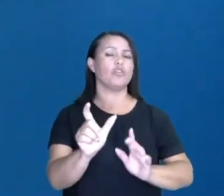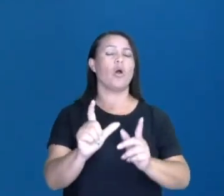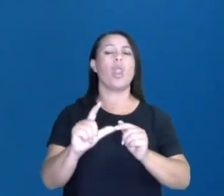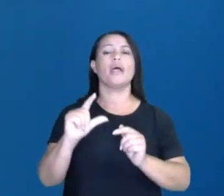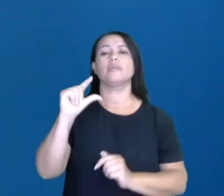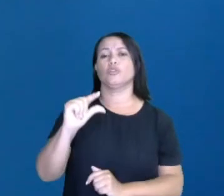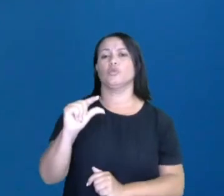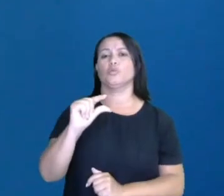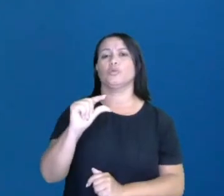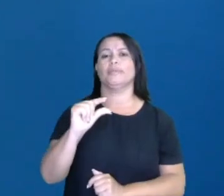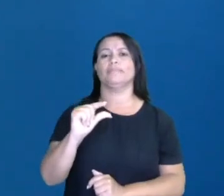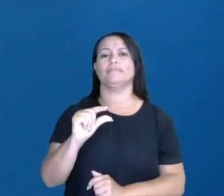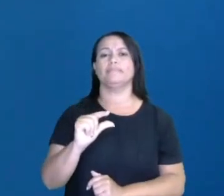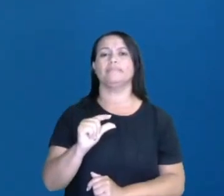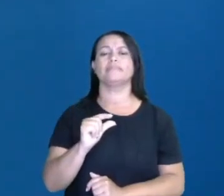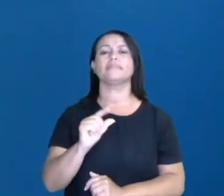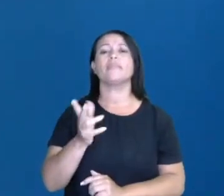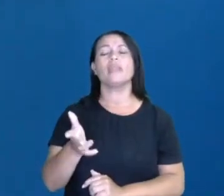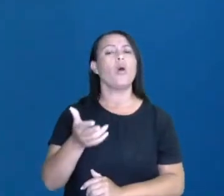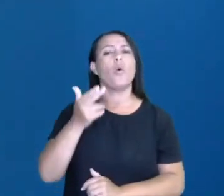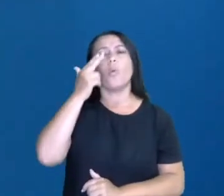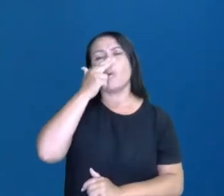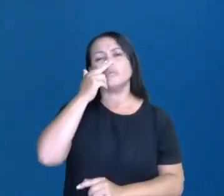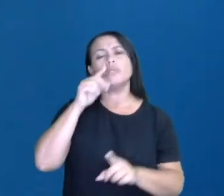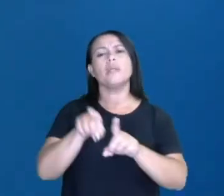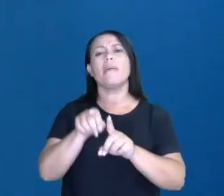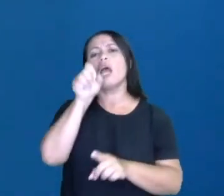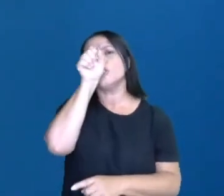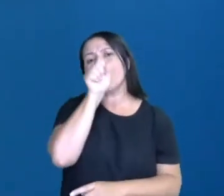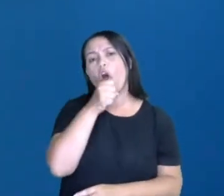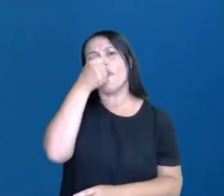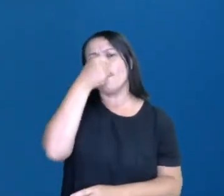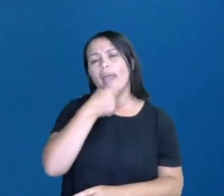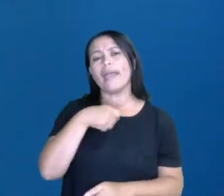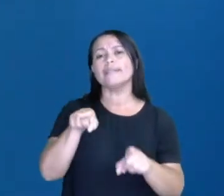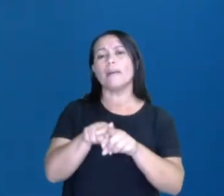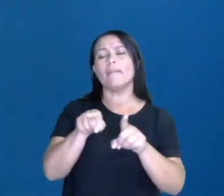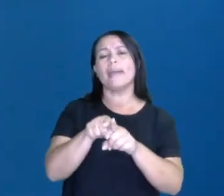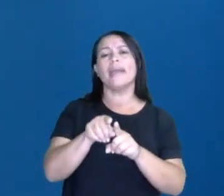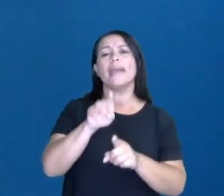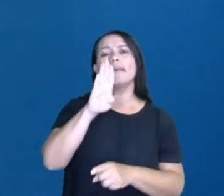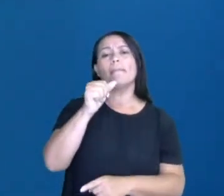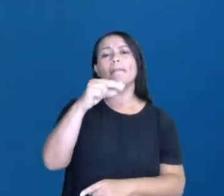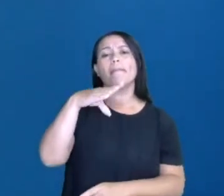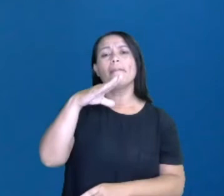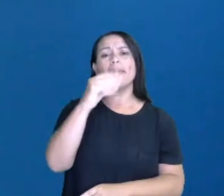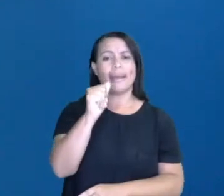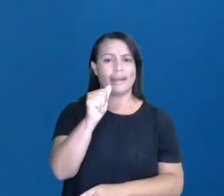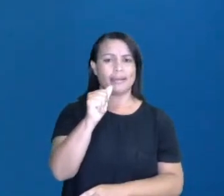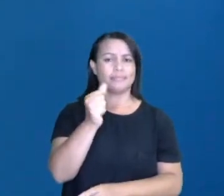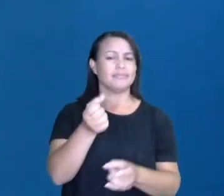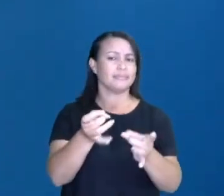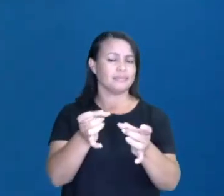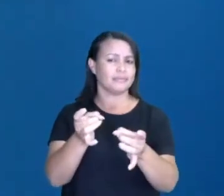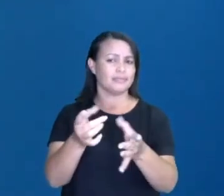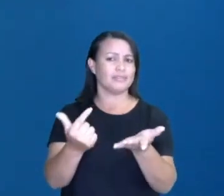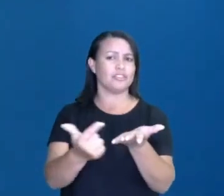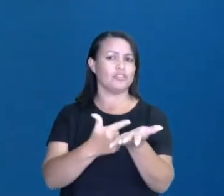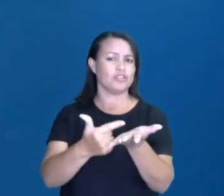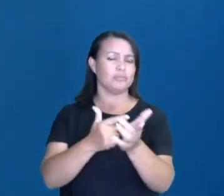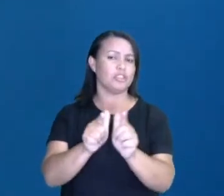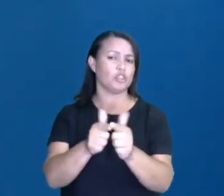letra minúscula. Do mesmo jeito, sorvete e banca também. Agora, se